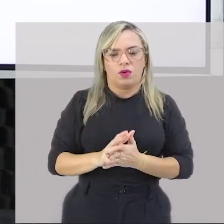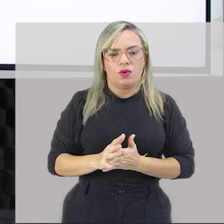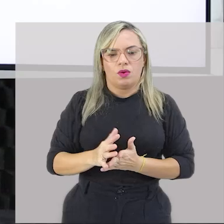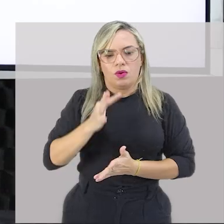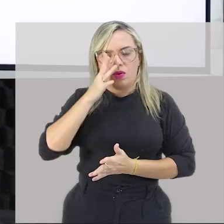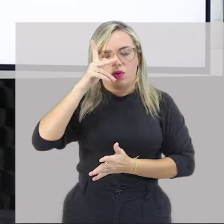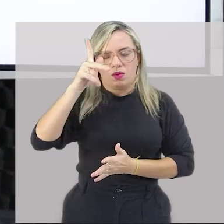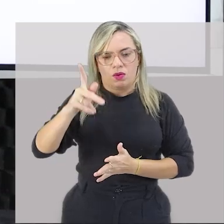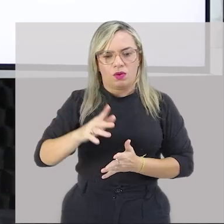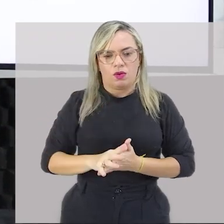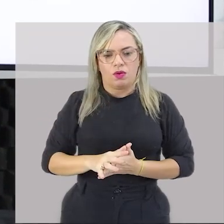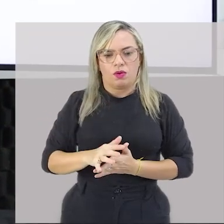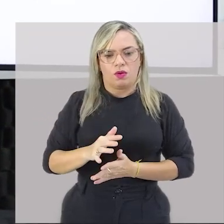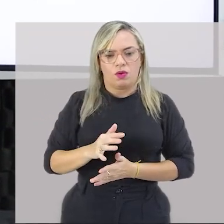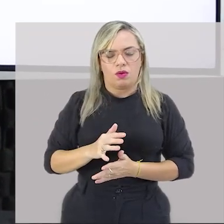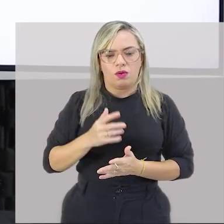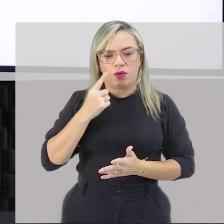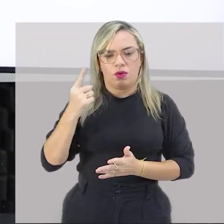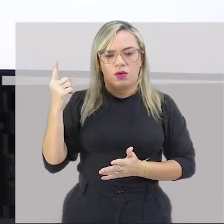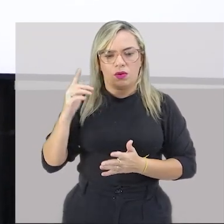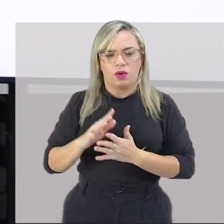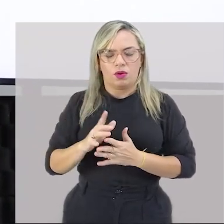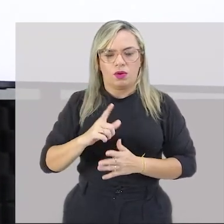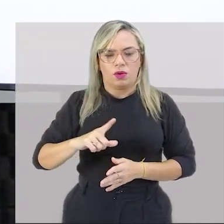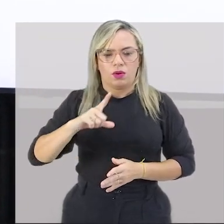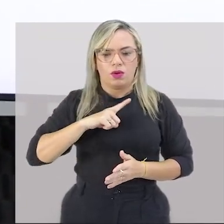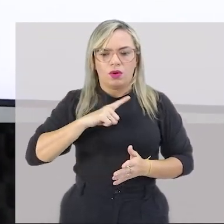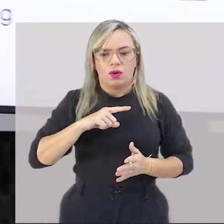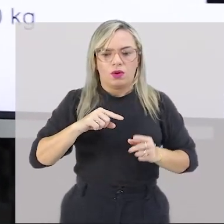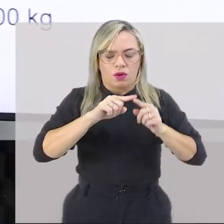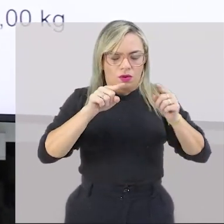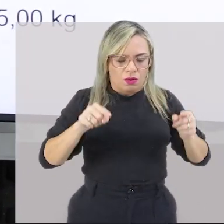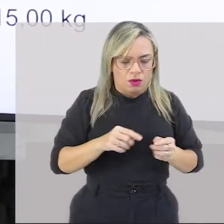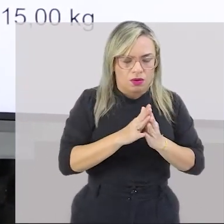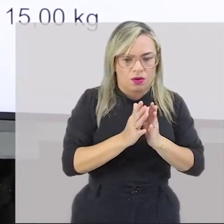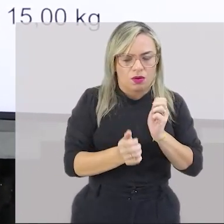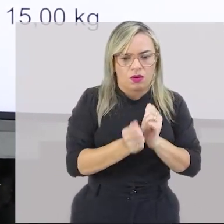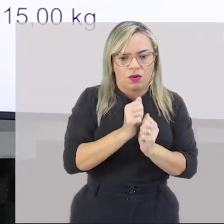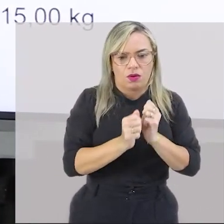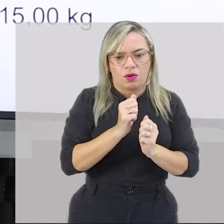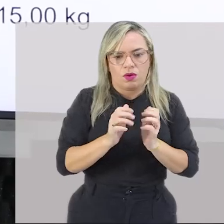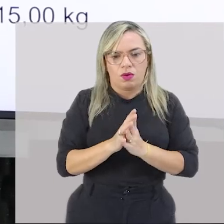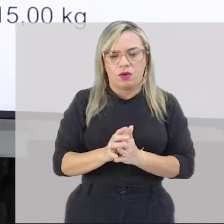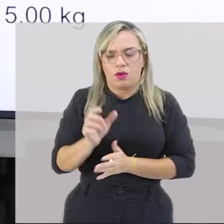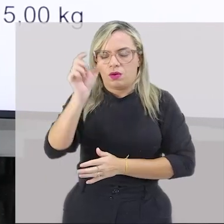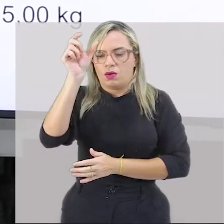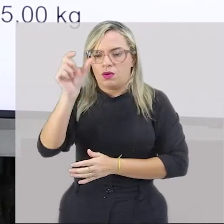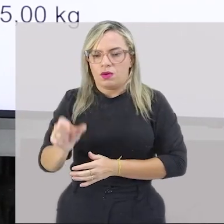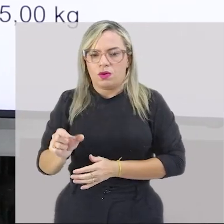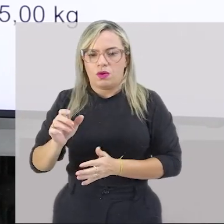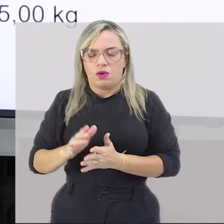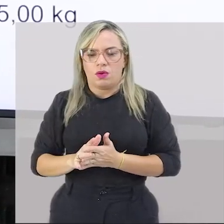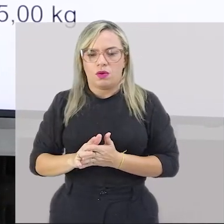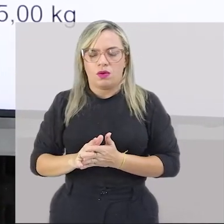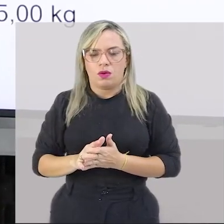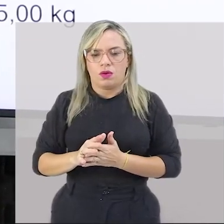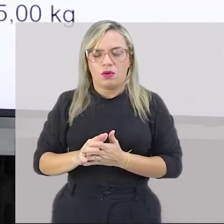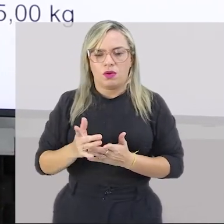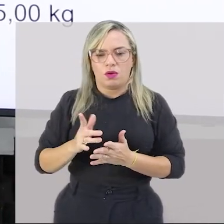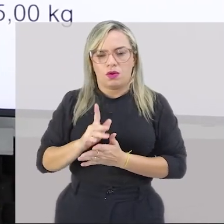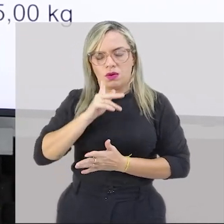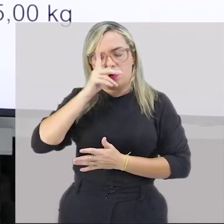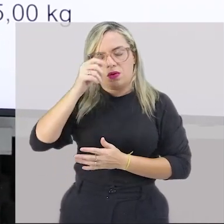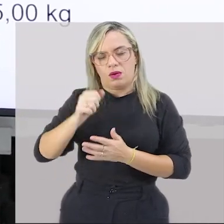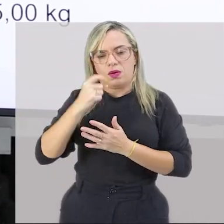Então, aqui tem uma força igual ao peso desse saco de arroz. Bem aqui no meio tem uma força que a gente chama